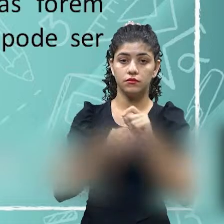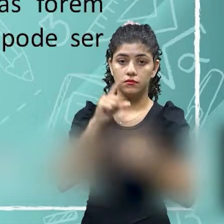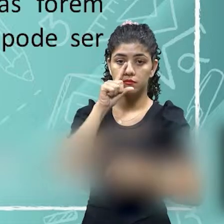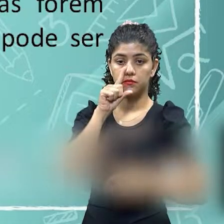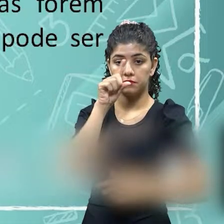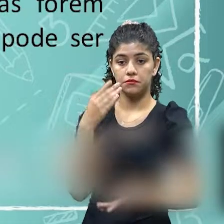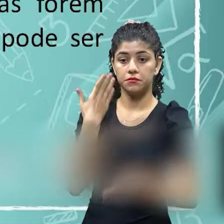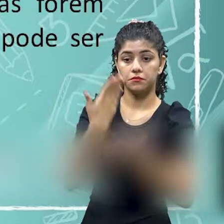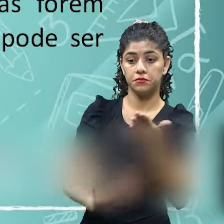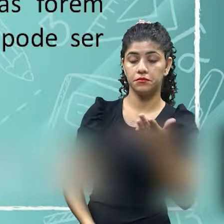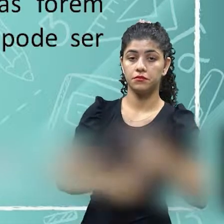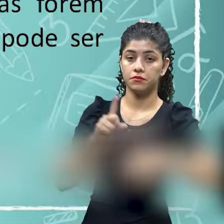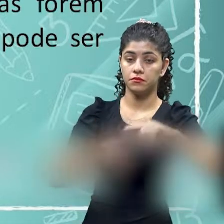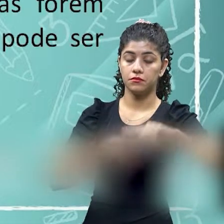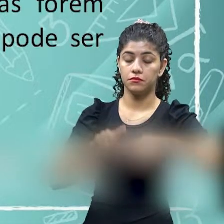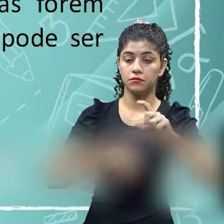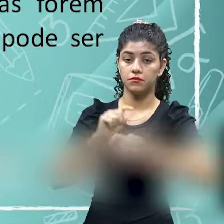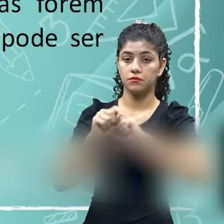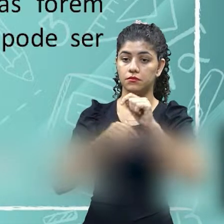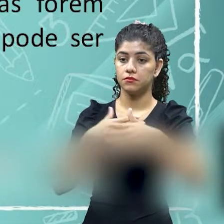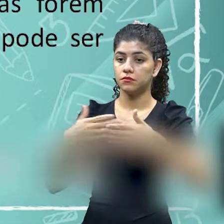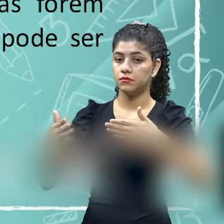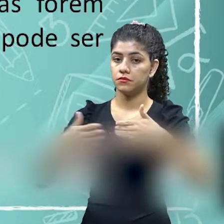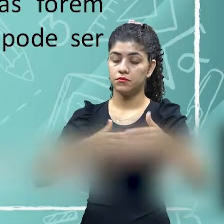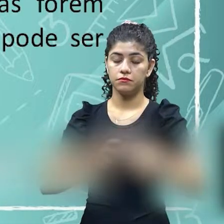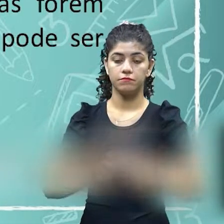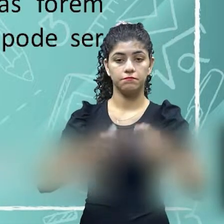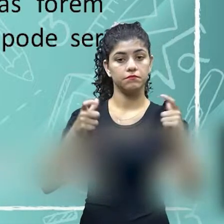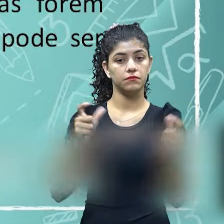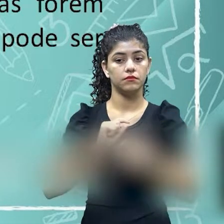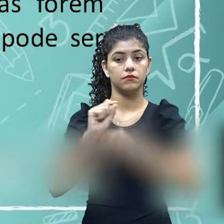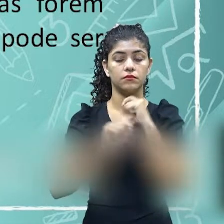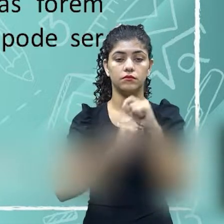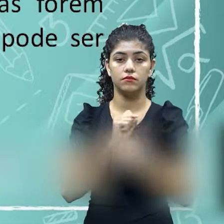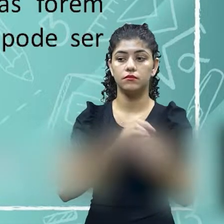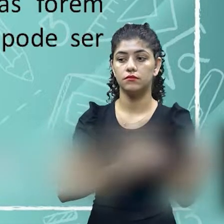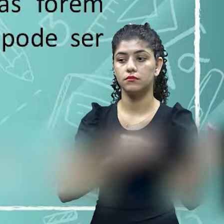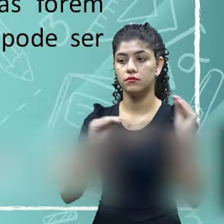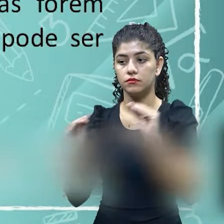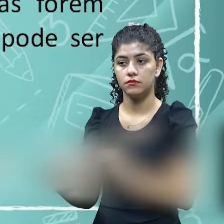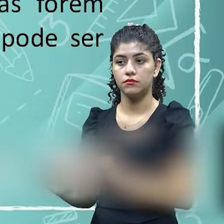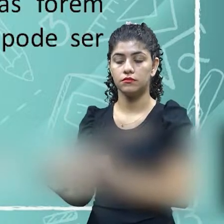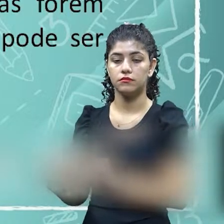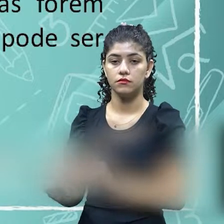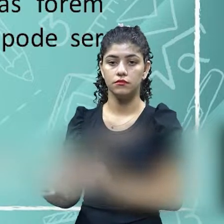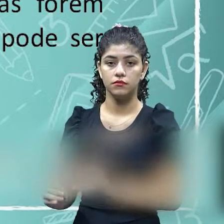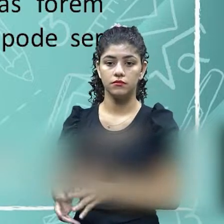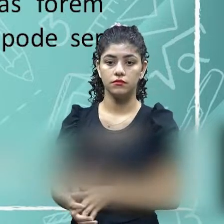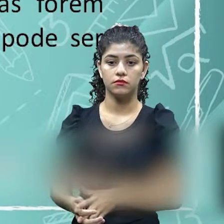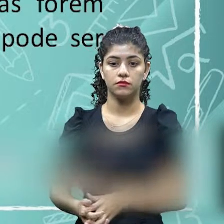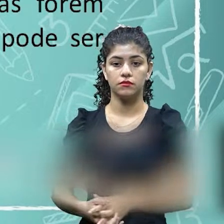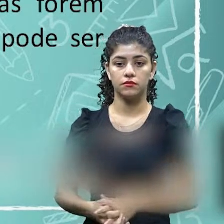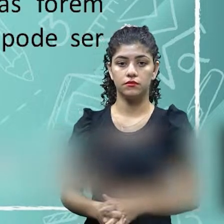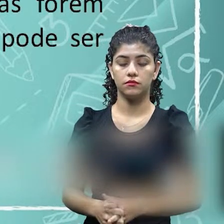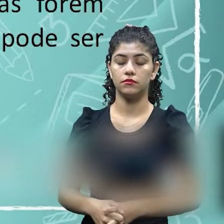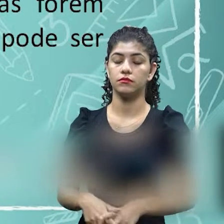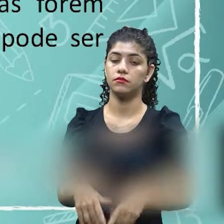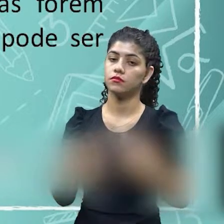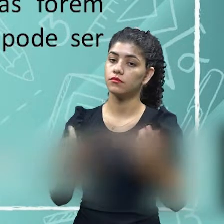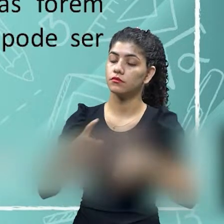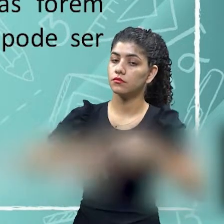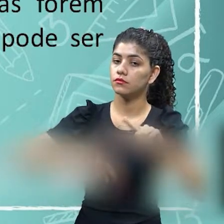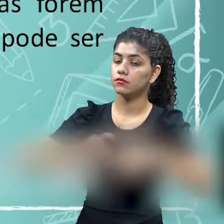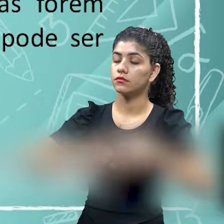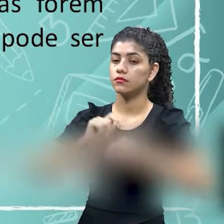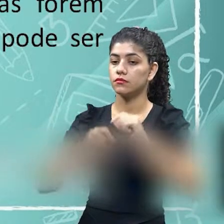dos bens, assim como qualquer aumento de custo, é transferido do exportador para o importador, quando a mercadoria for